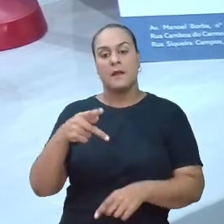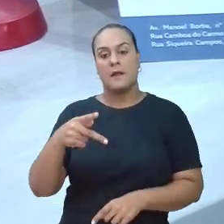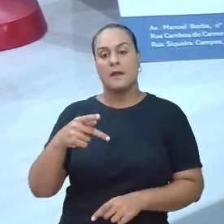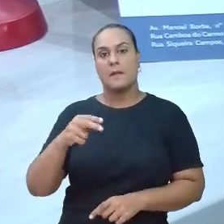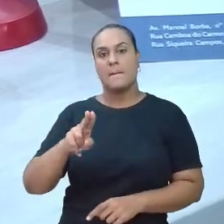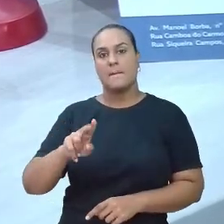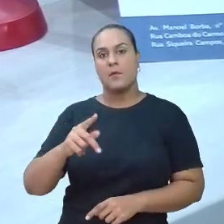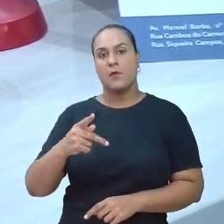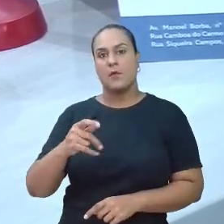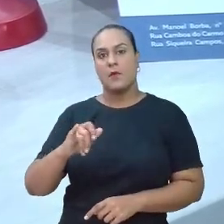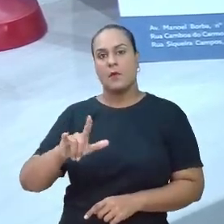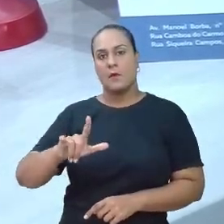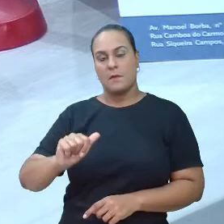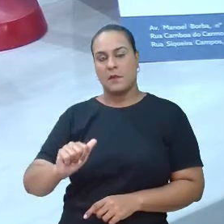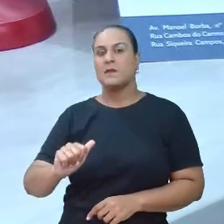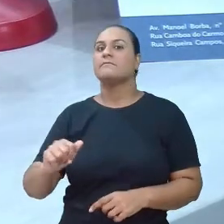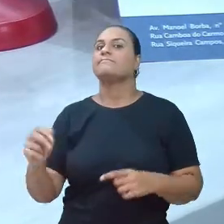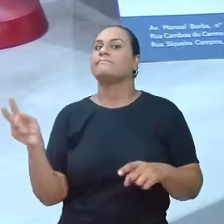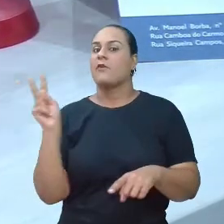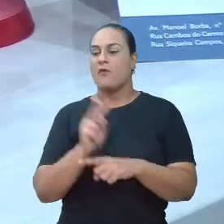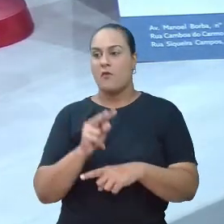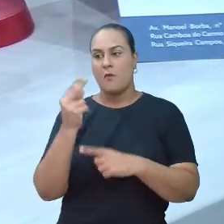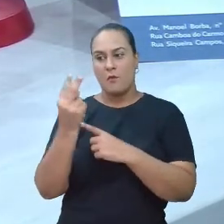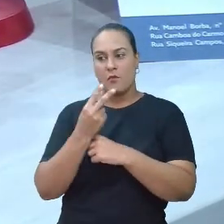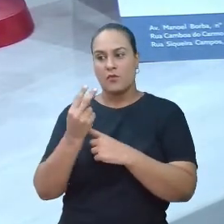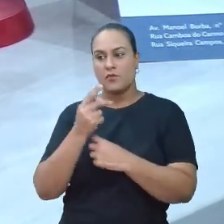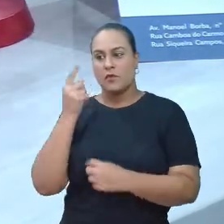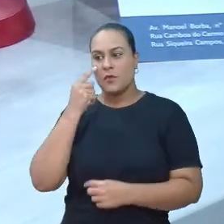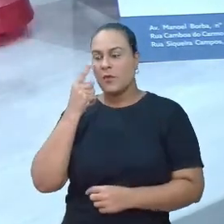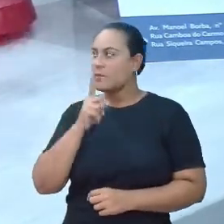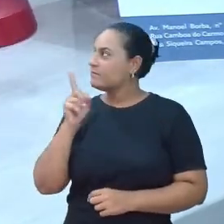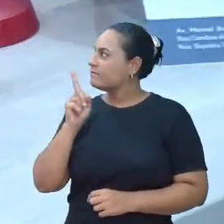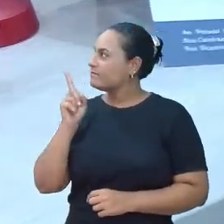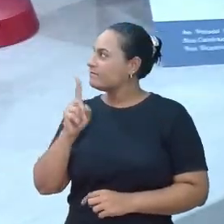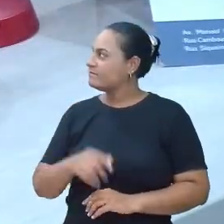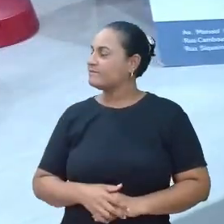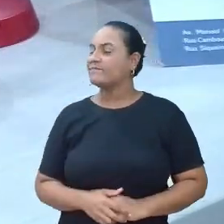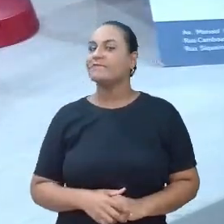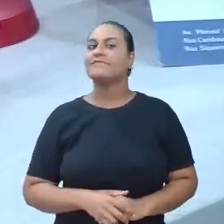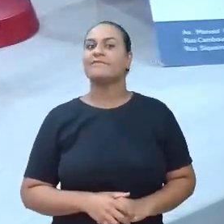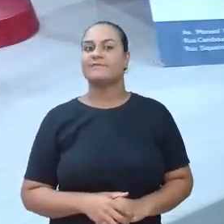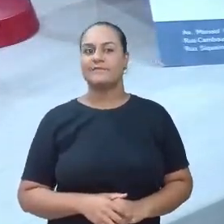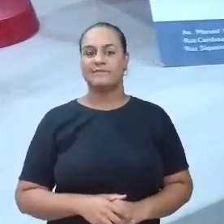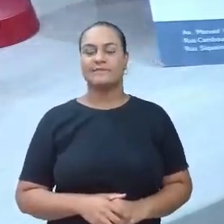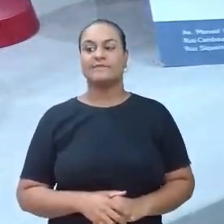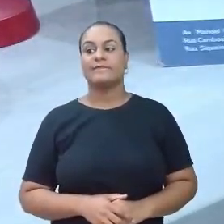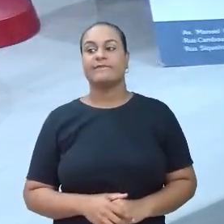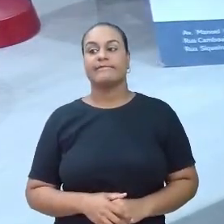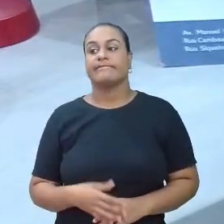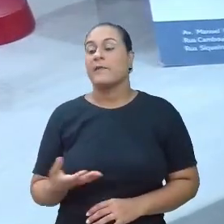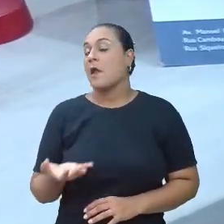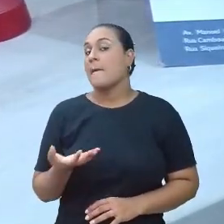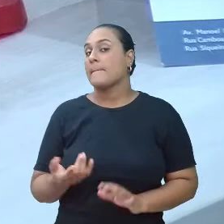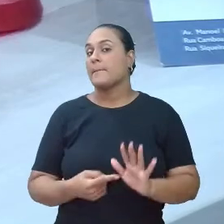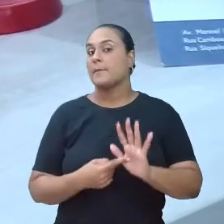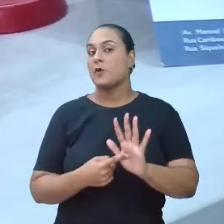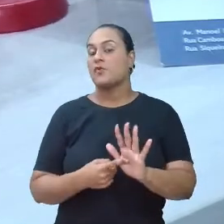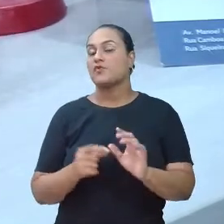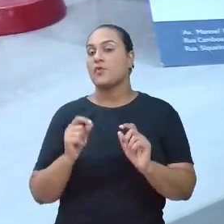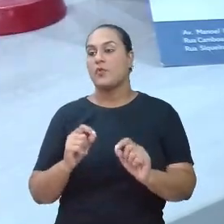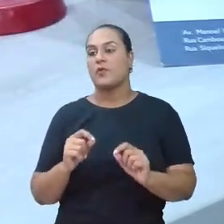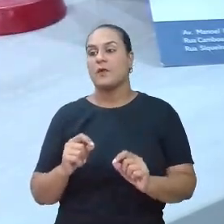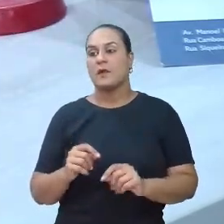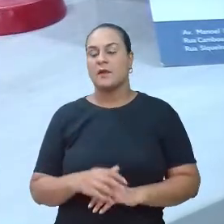gente, protegido aqui, na hora que eu vier colocar aqui nesse olho. Mas vamos lá, o que é que eu estou querendo mostrar? Eu estou querendo mostrar a